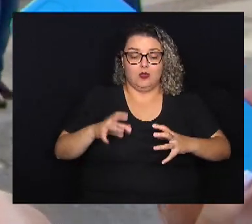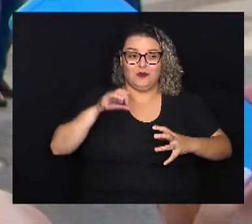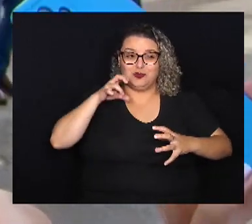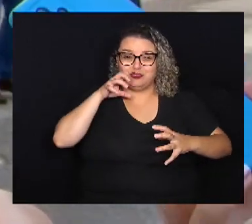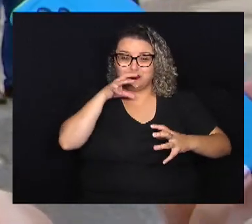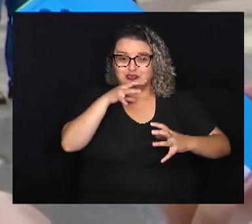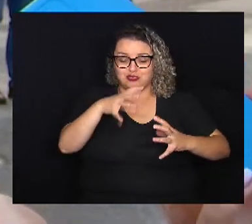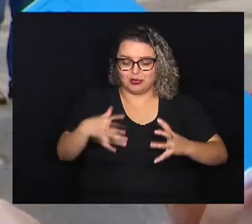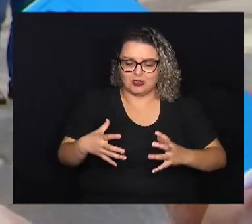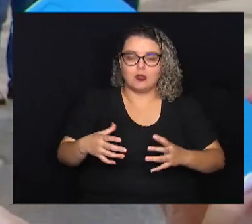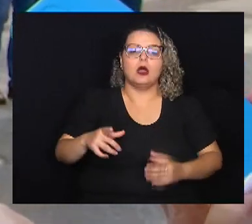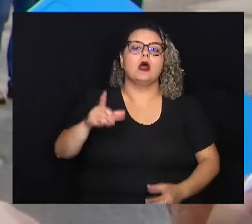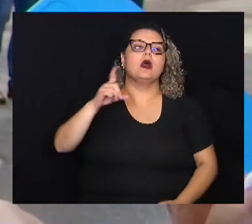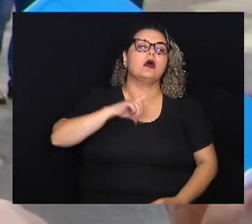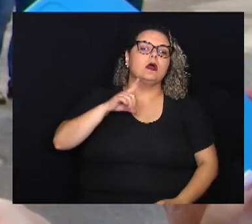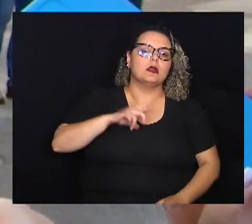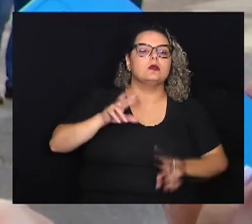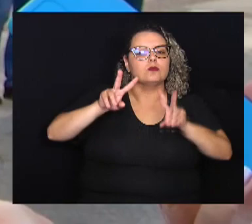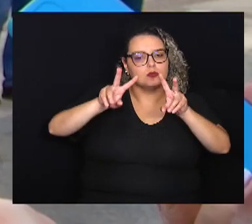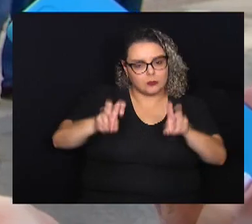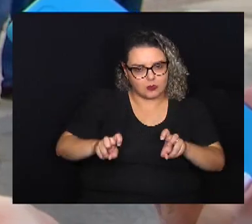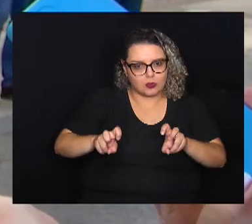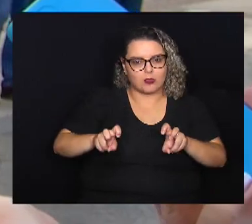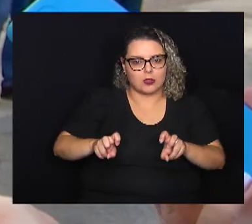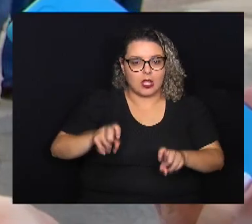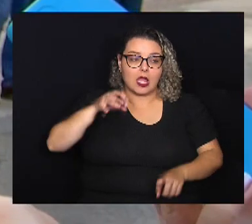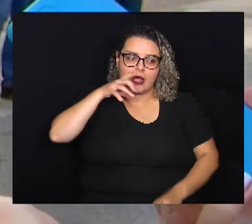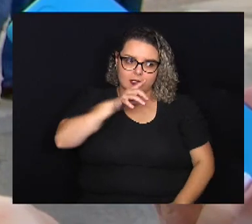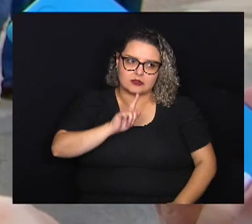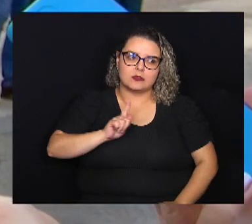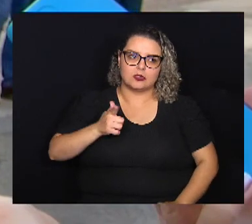causando o chamado aquecimento global.